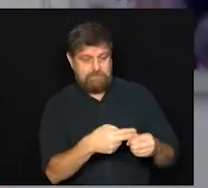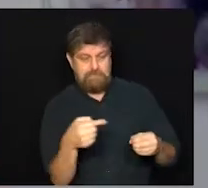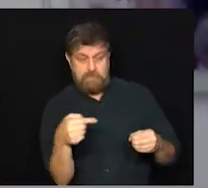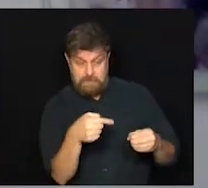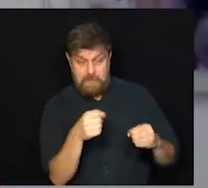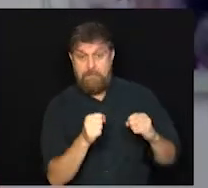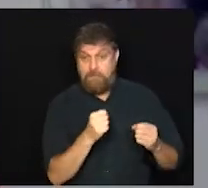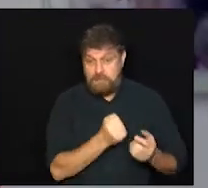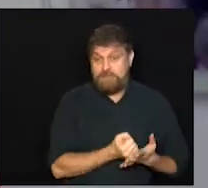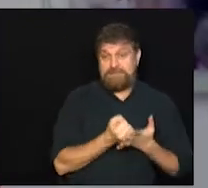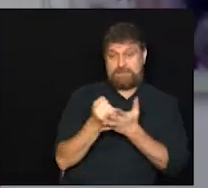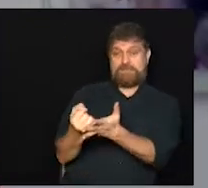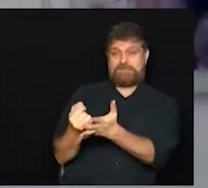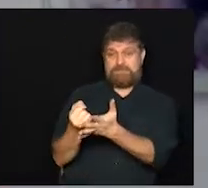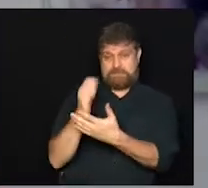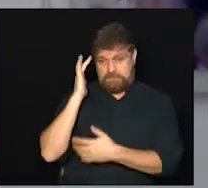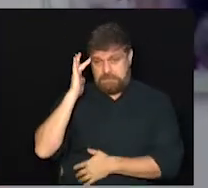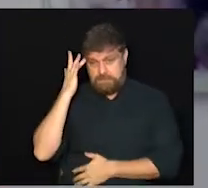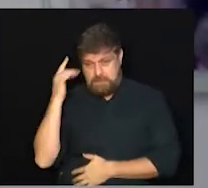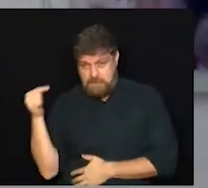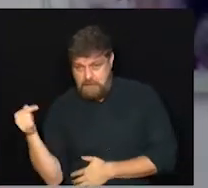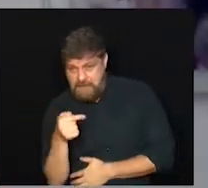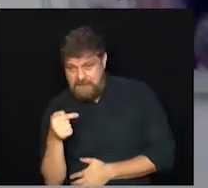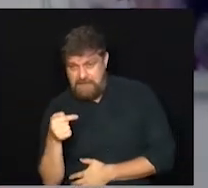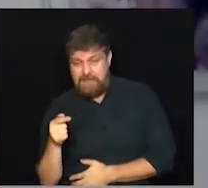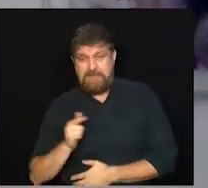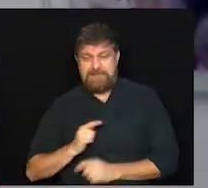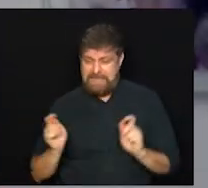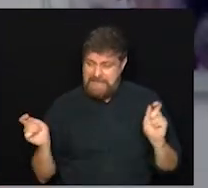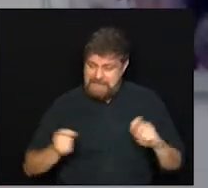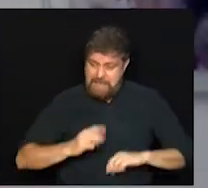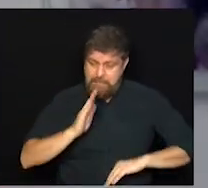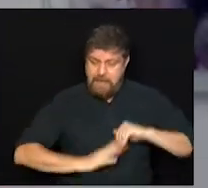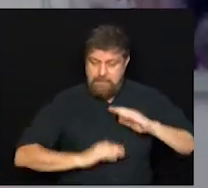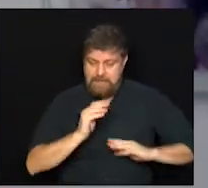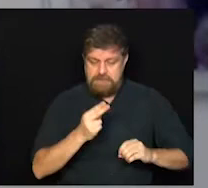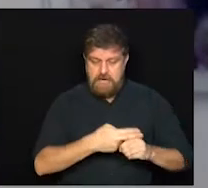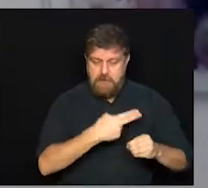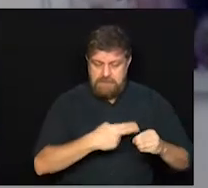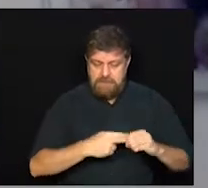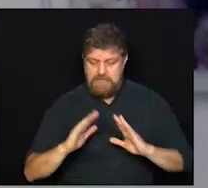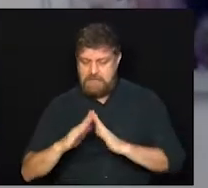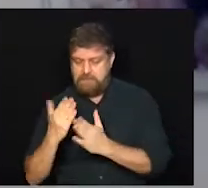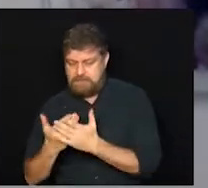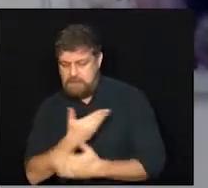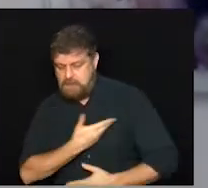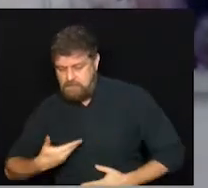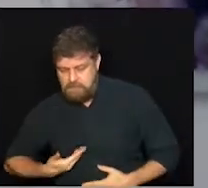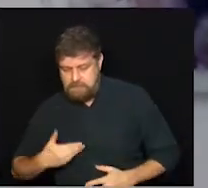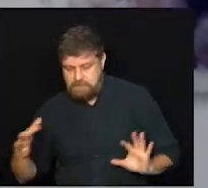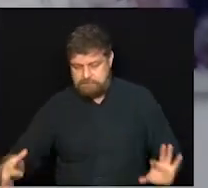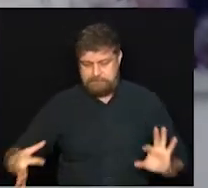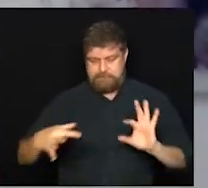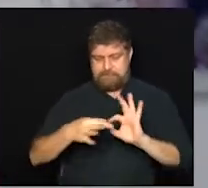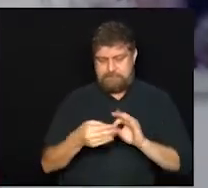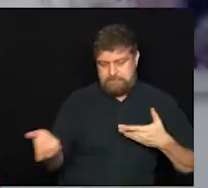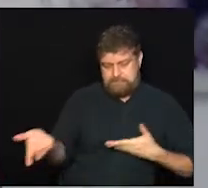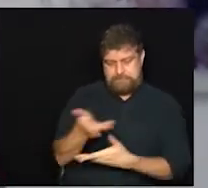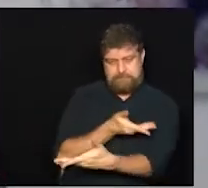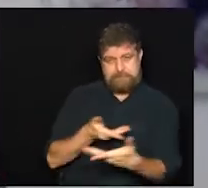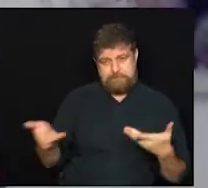ajuda. E acho que essa é uma grande colaboração que poderia existir entre o poder público e a